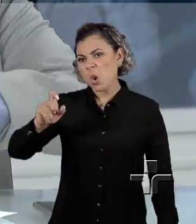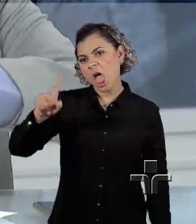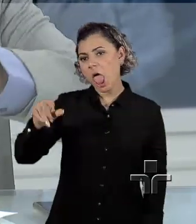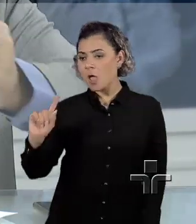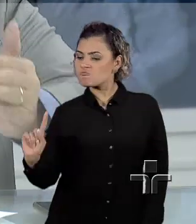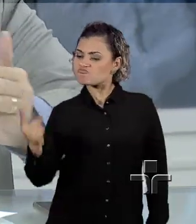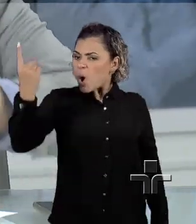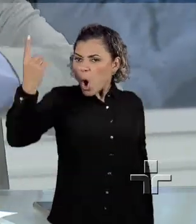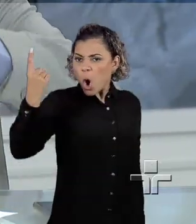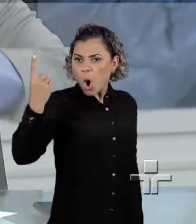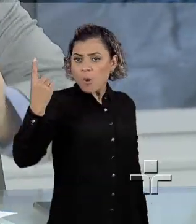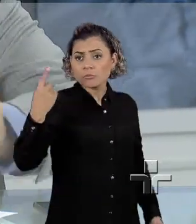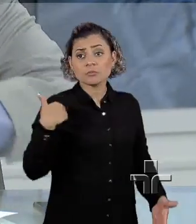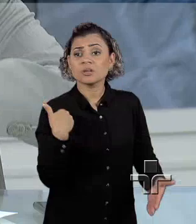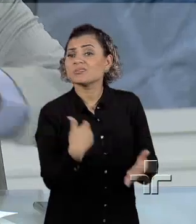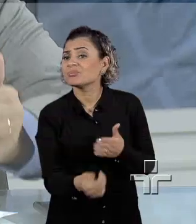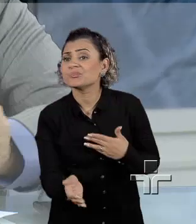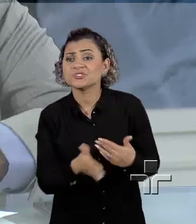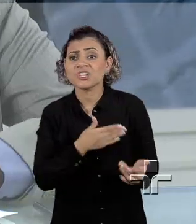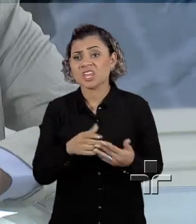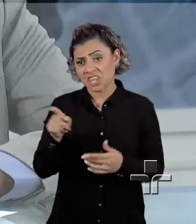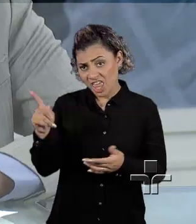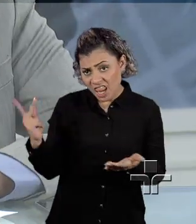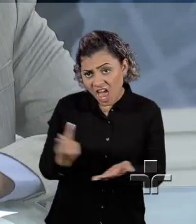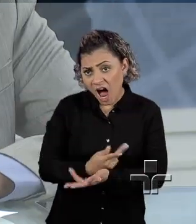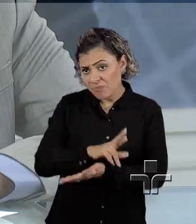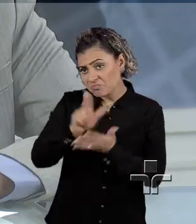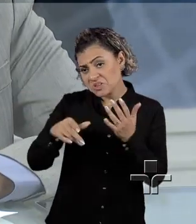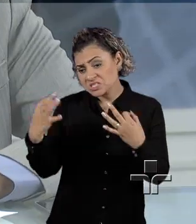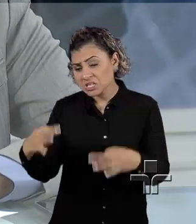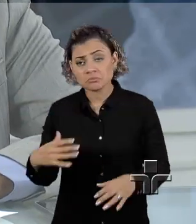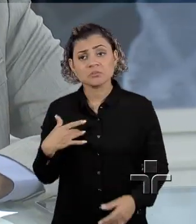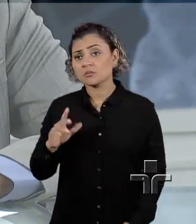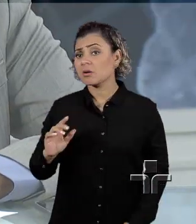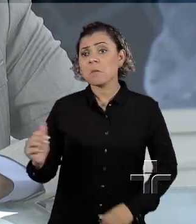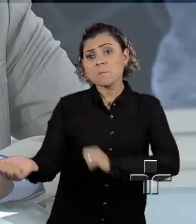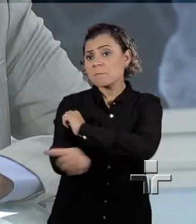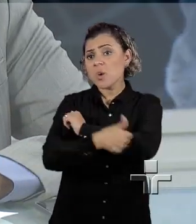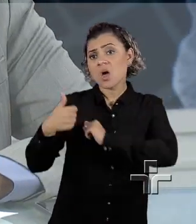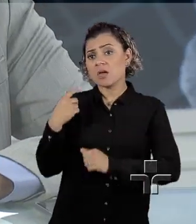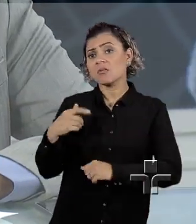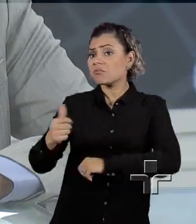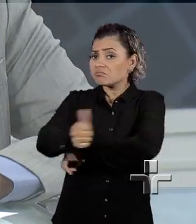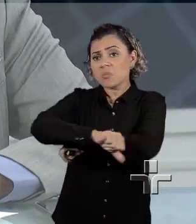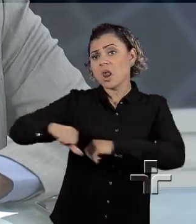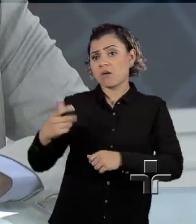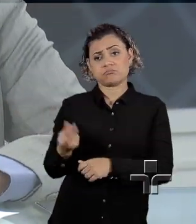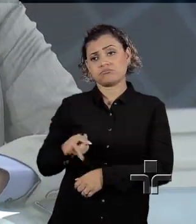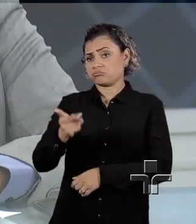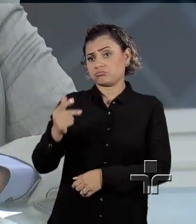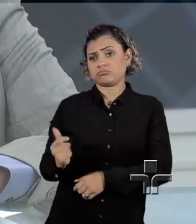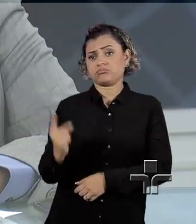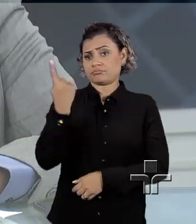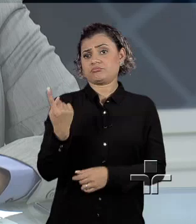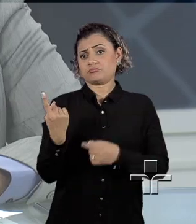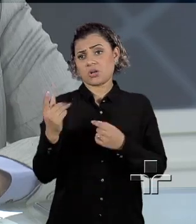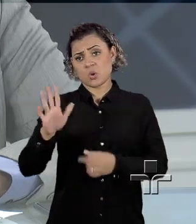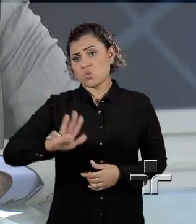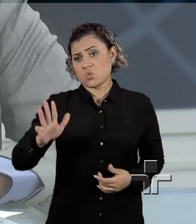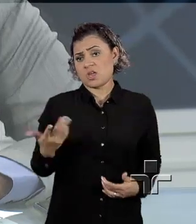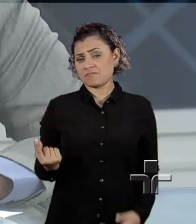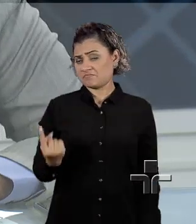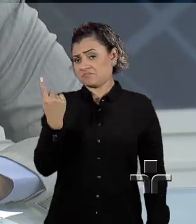Seja qual for o desfecho, ele vai continuar como ícone da moralidade. E, como ícone da moralidade, ele é